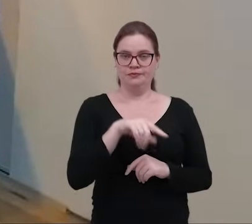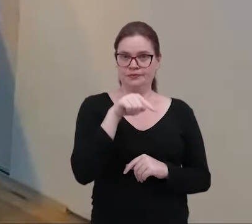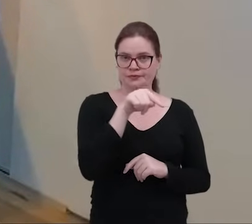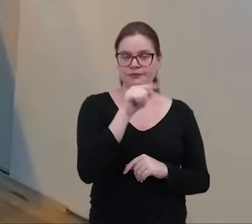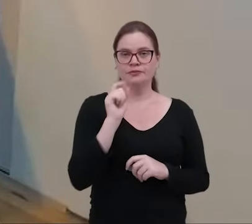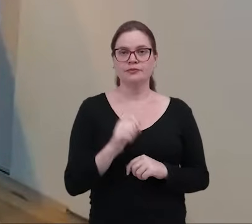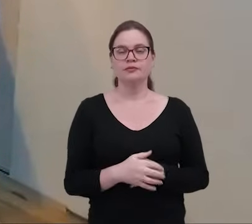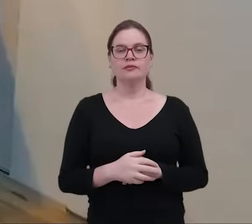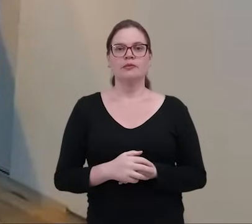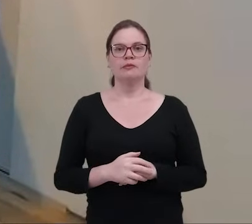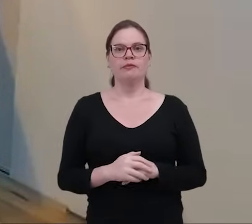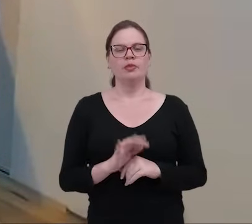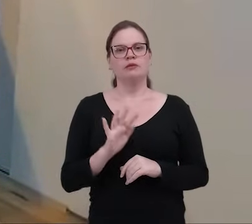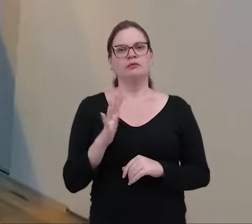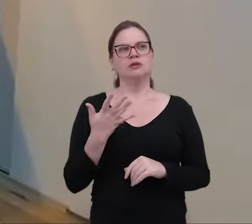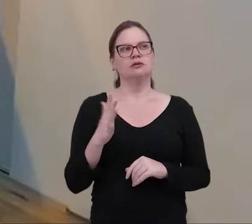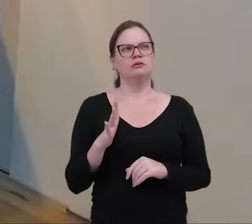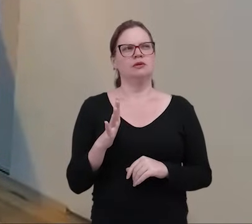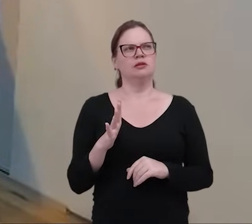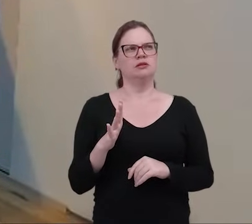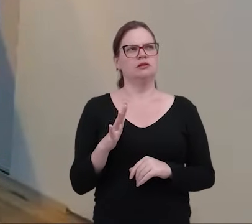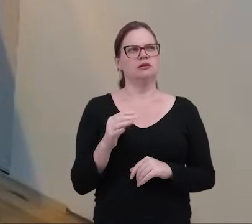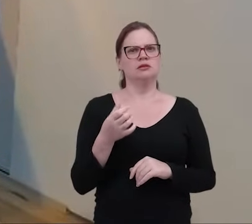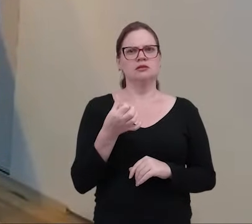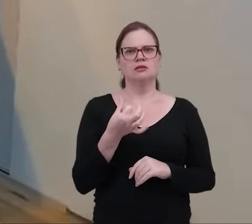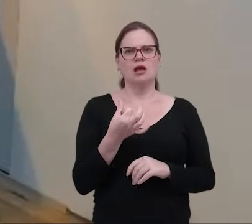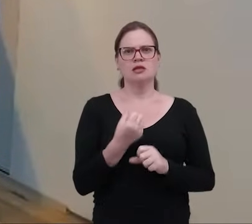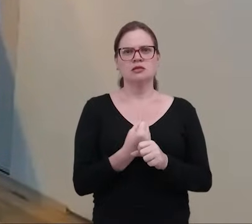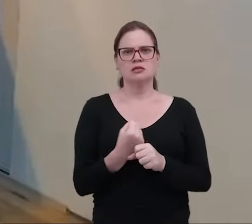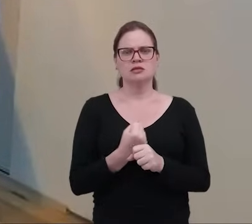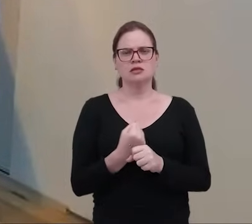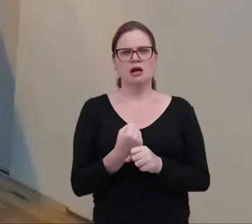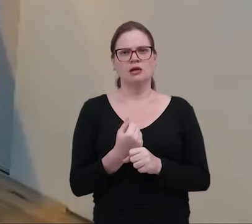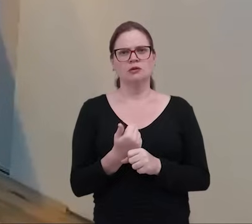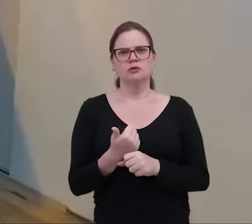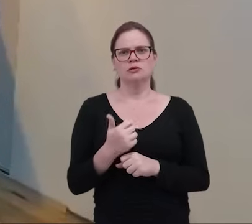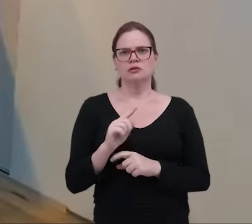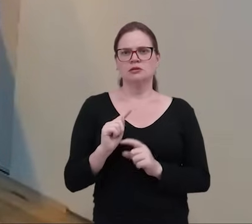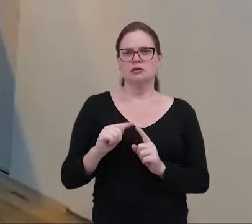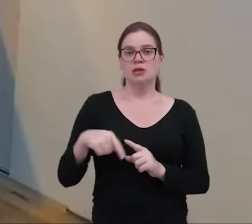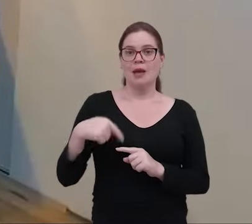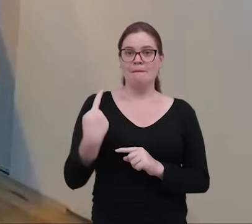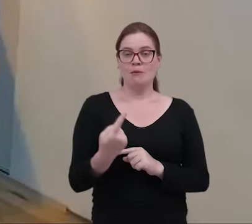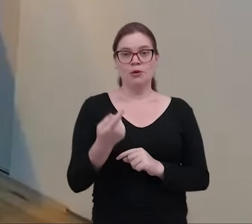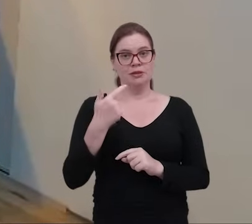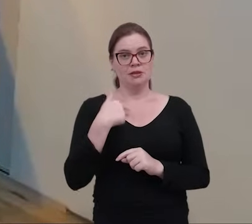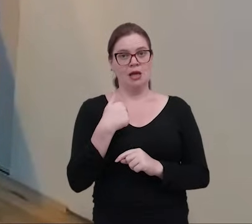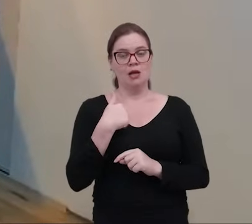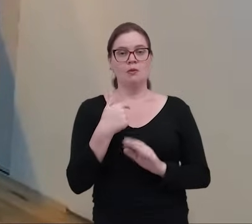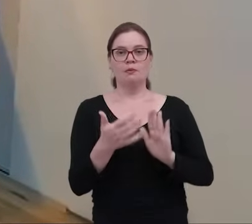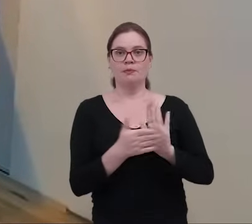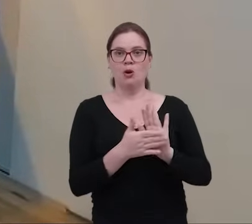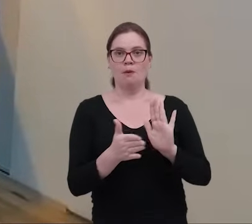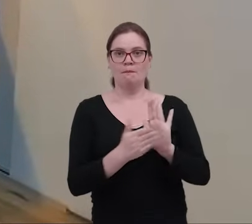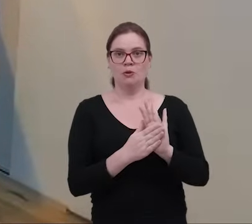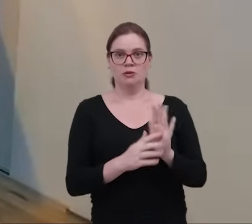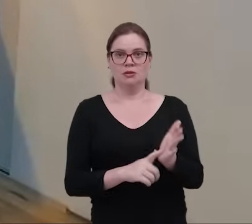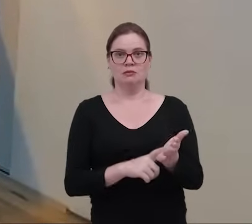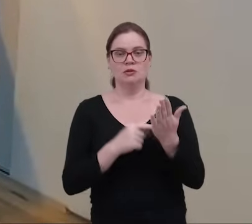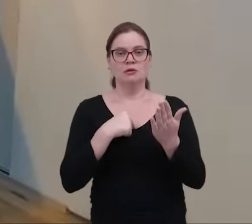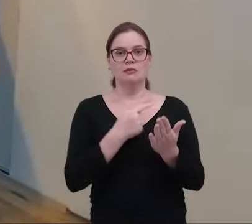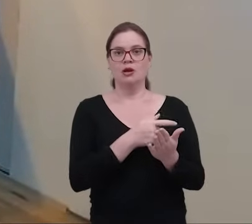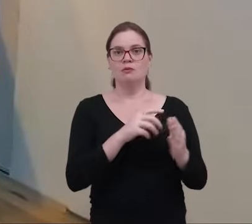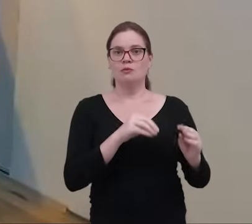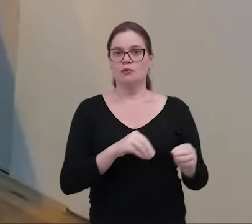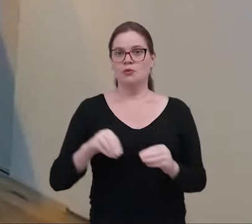Miami, e passado ali quase 6 anos, 5 anos e meio mais ou menos, eu recebi uma proposta para ir para